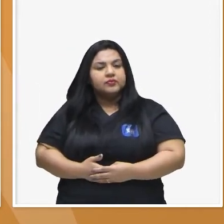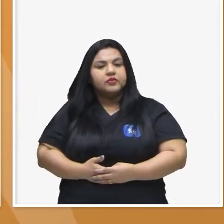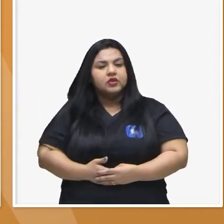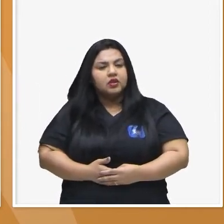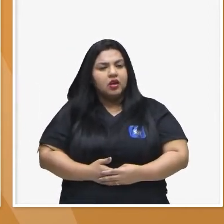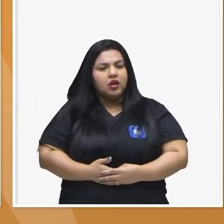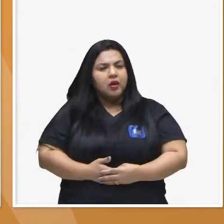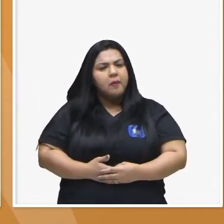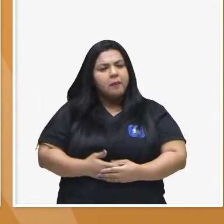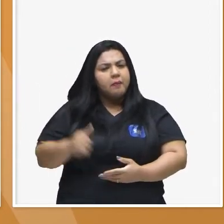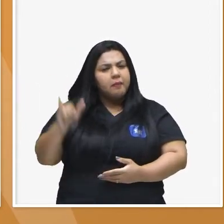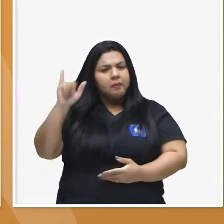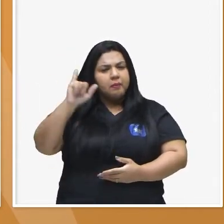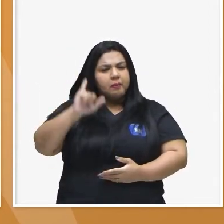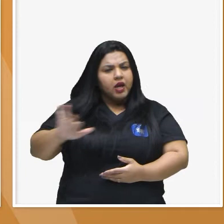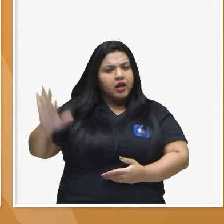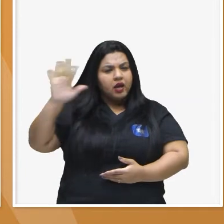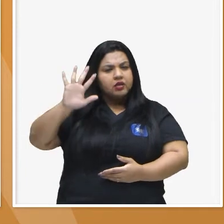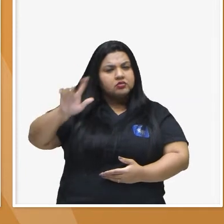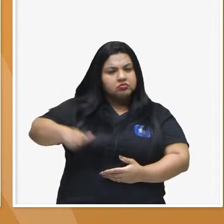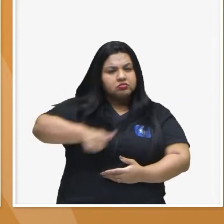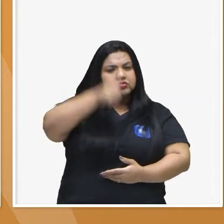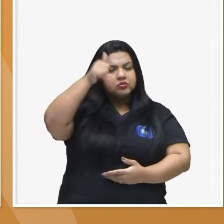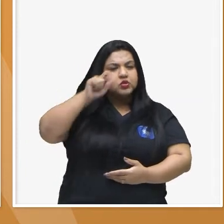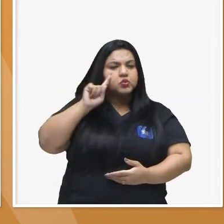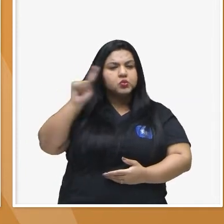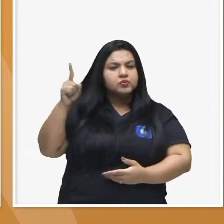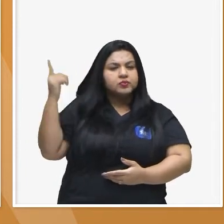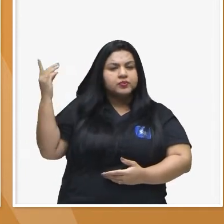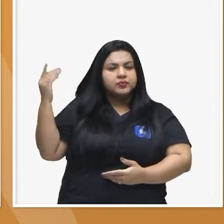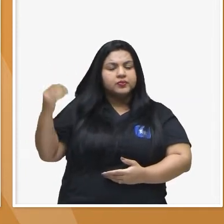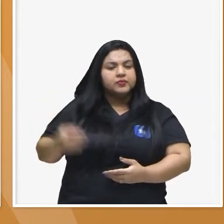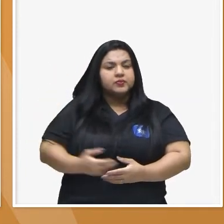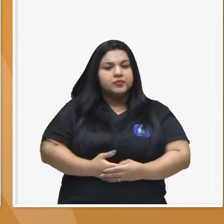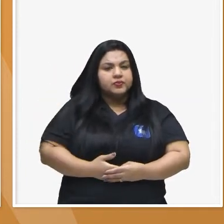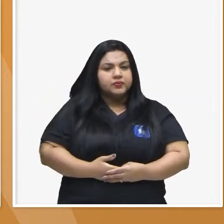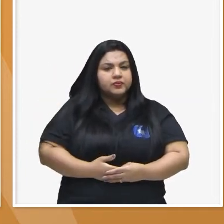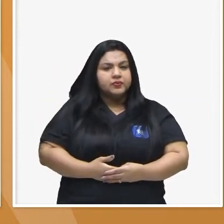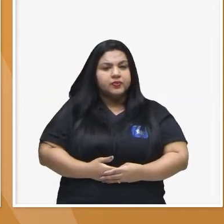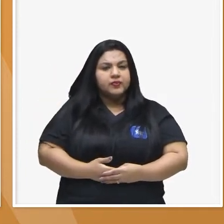primeiro da imagem aí, ó, né? Então,